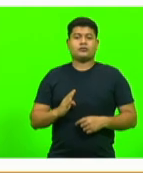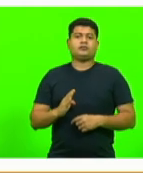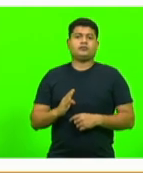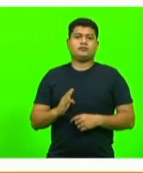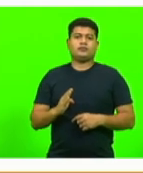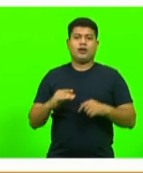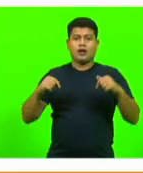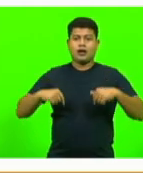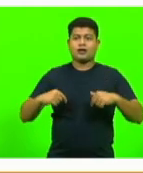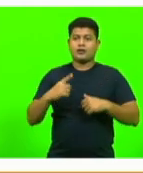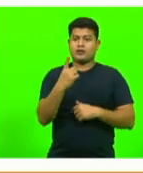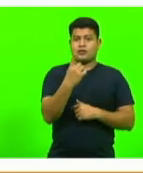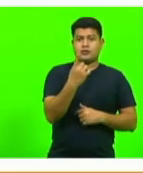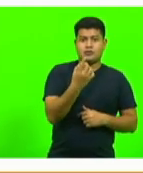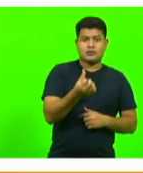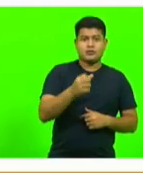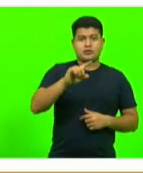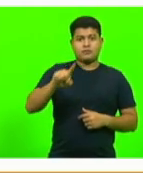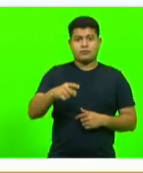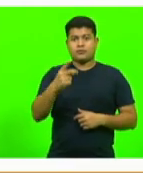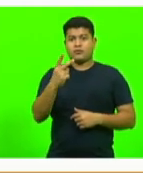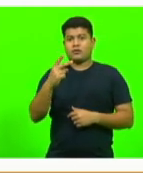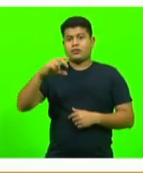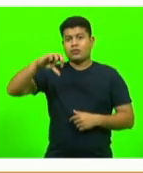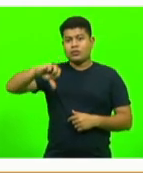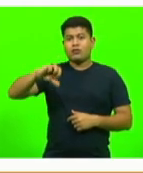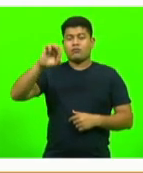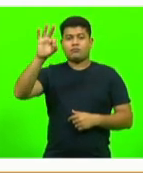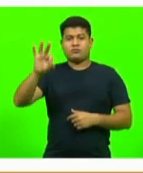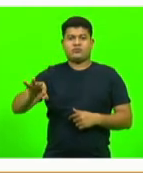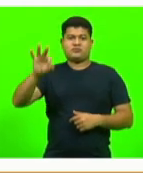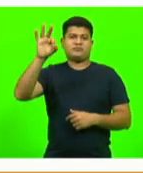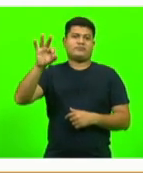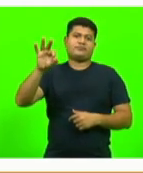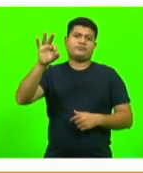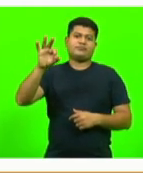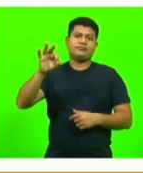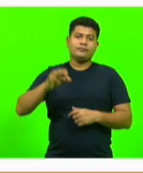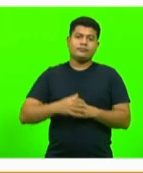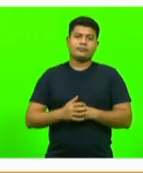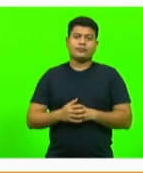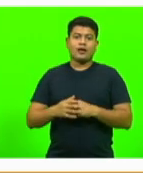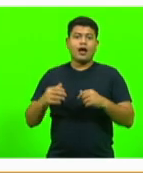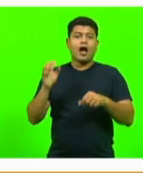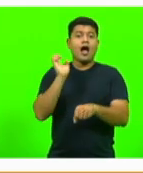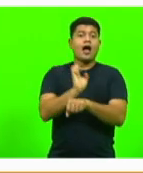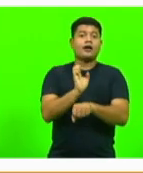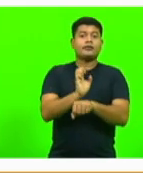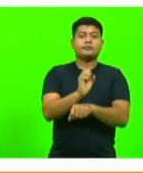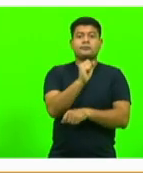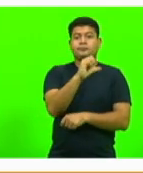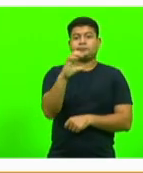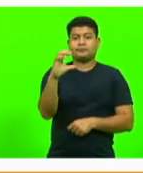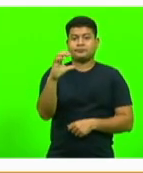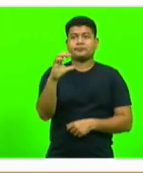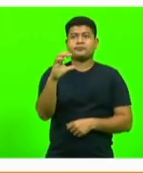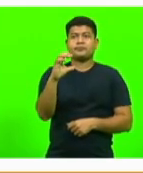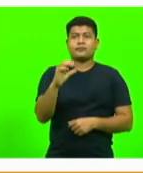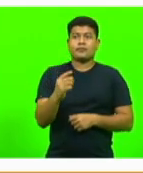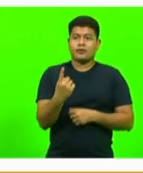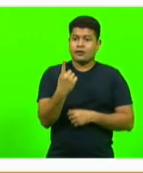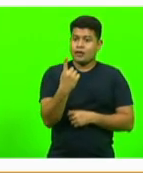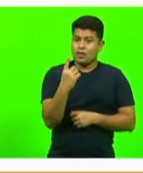né 16,9 Por centro e em Santa Catarina os